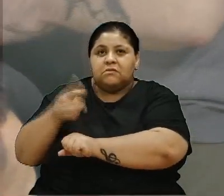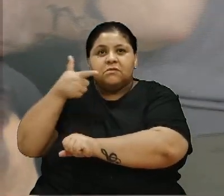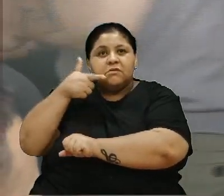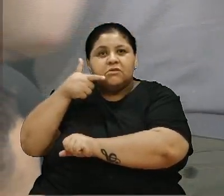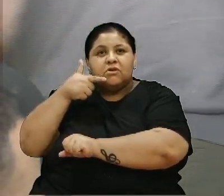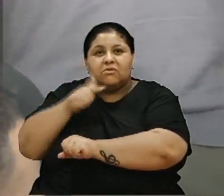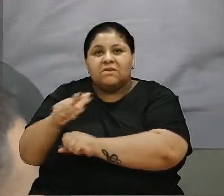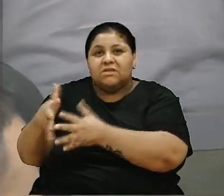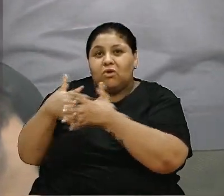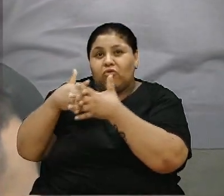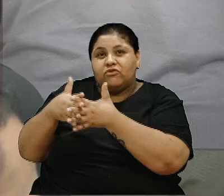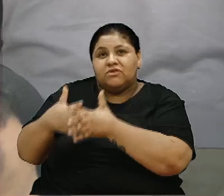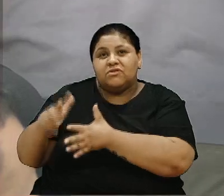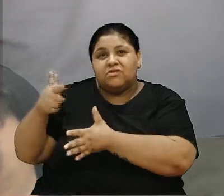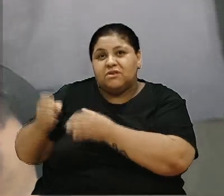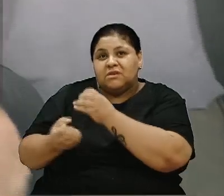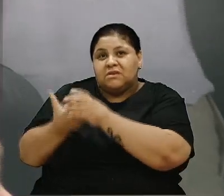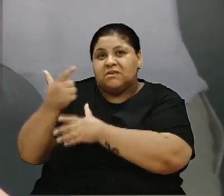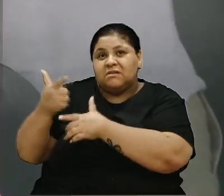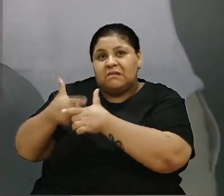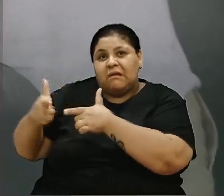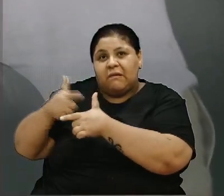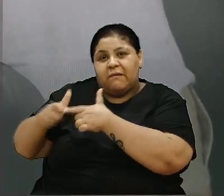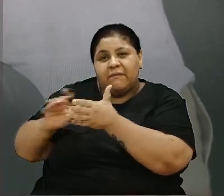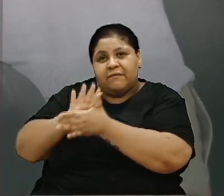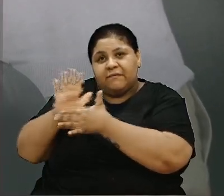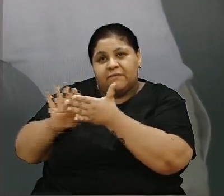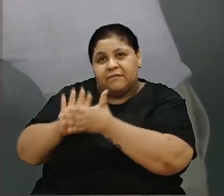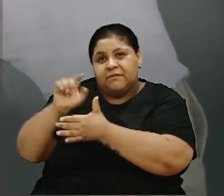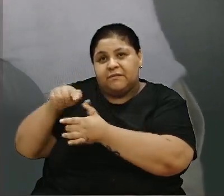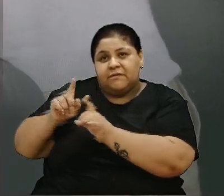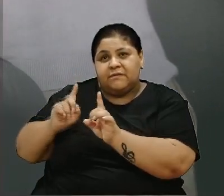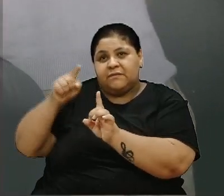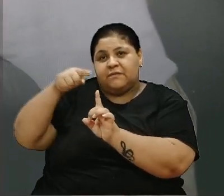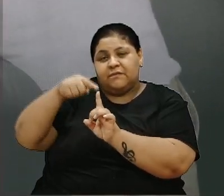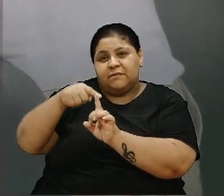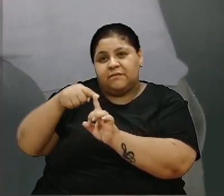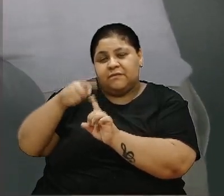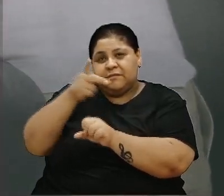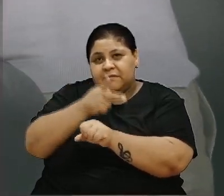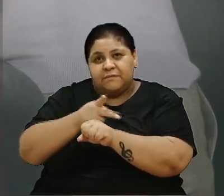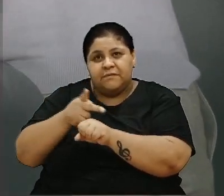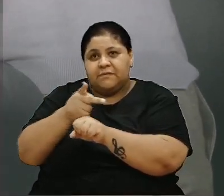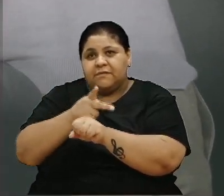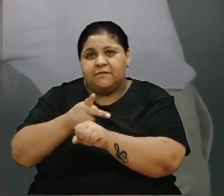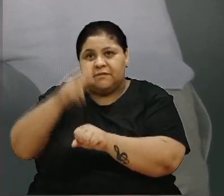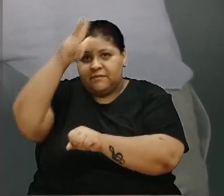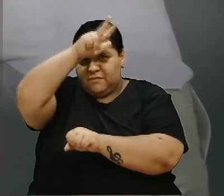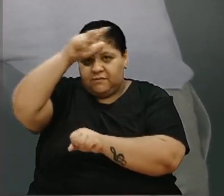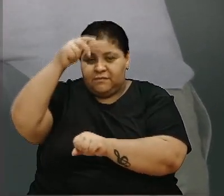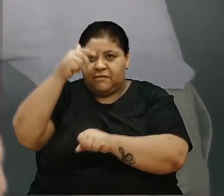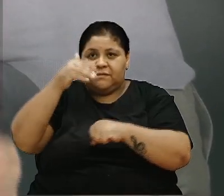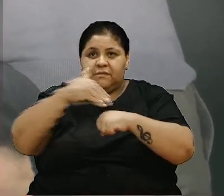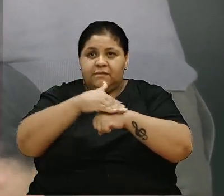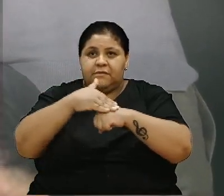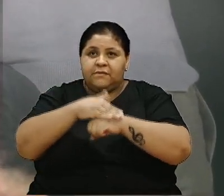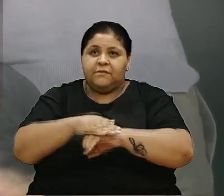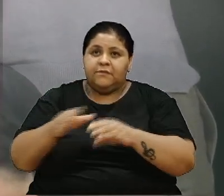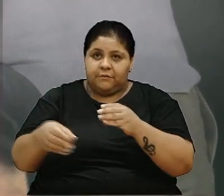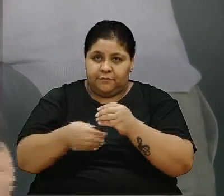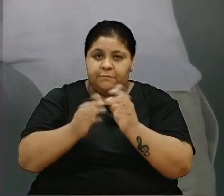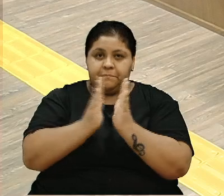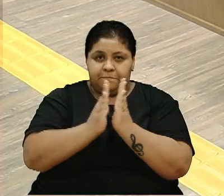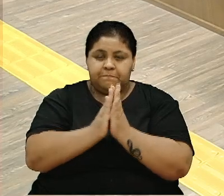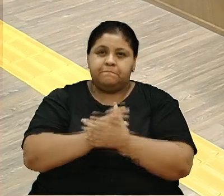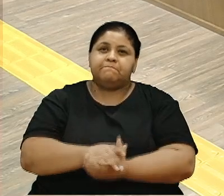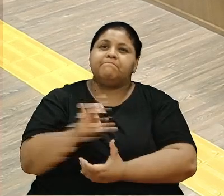a confusão e para que não crie problema para ninguém. E é esse meu objetivo quando procuro a prefeitura para dialogar a sua parte, por favor.